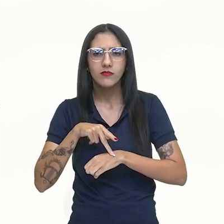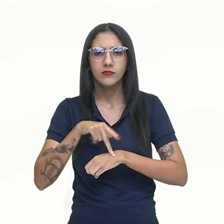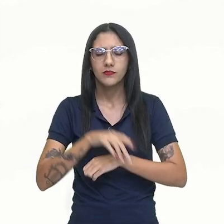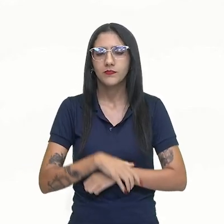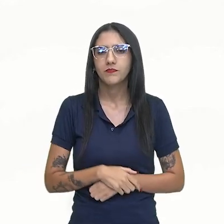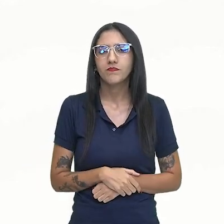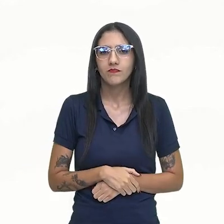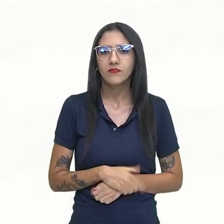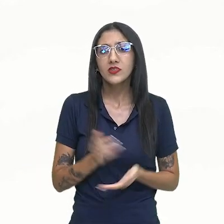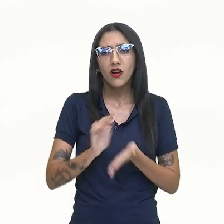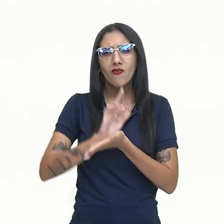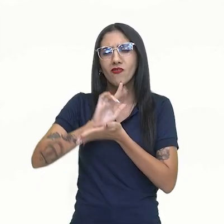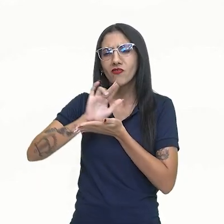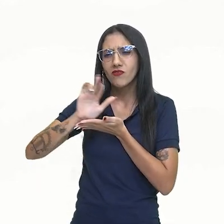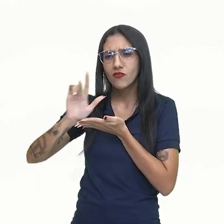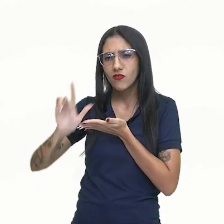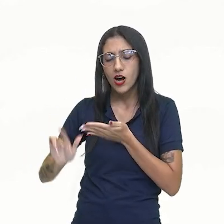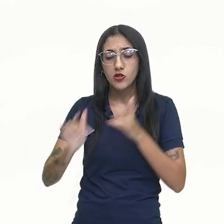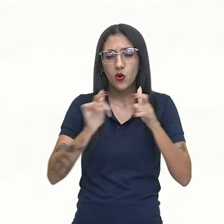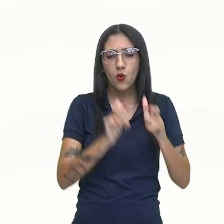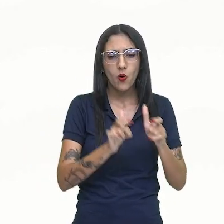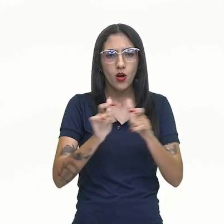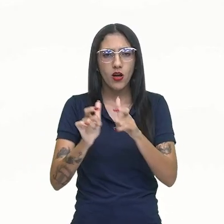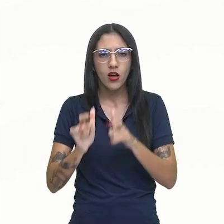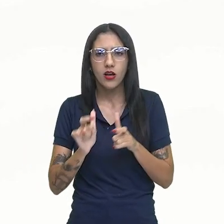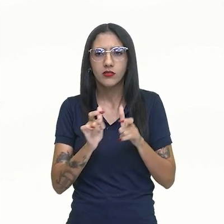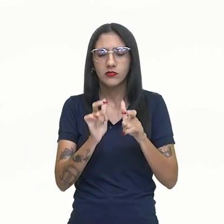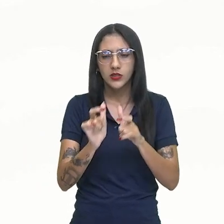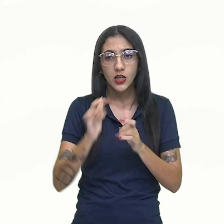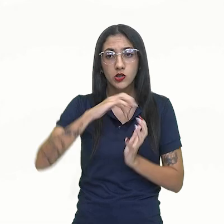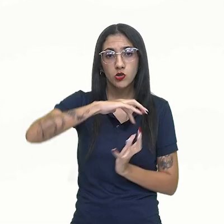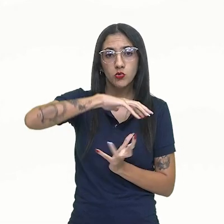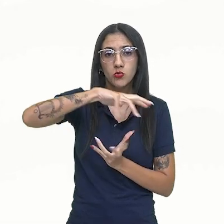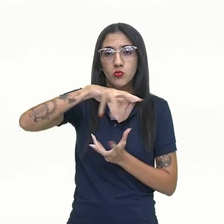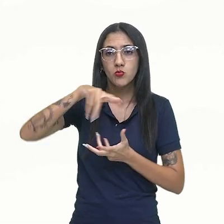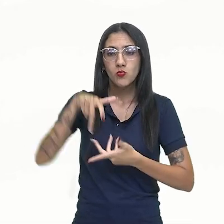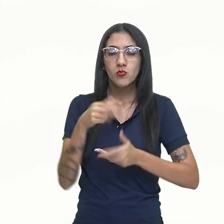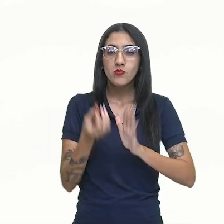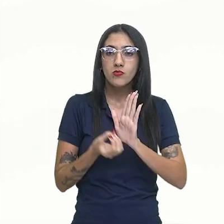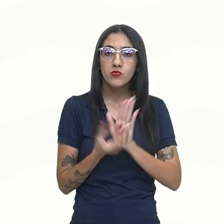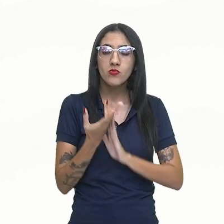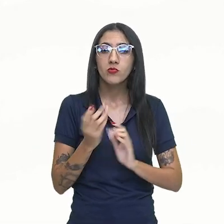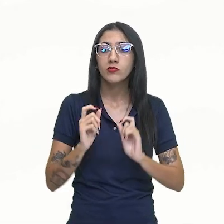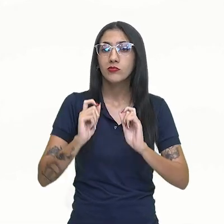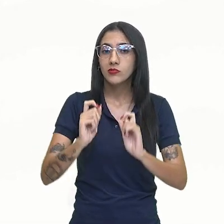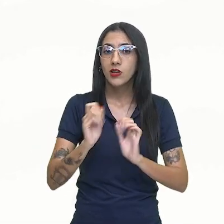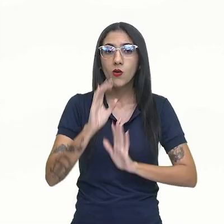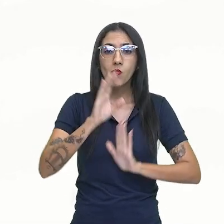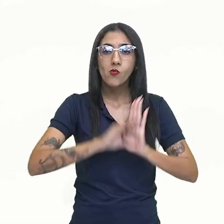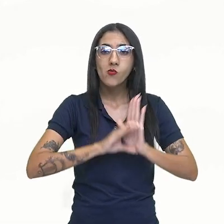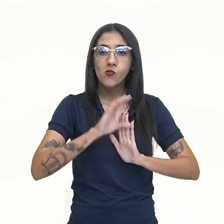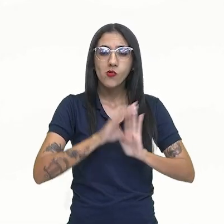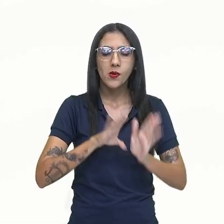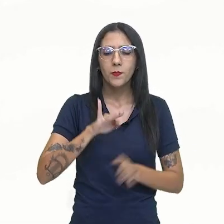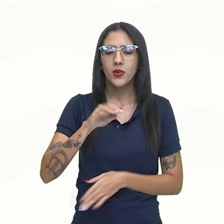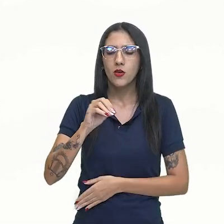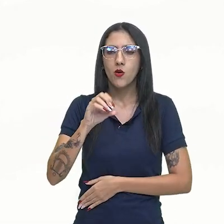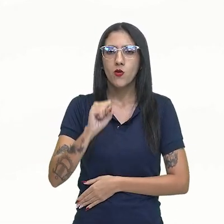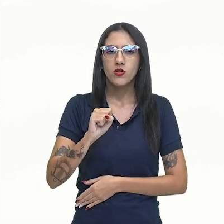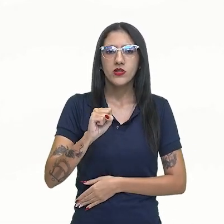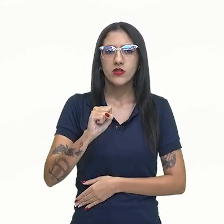os vários biomas que estão presentes no planeta Terra vai formar aí o conceito de